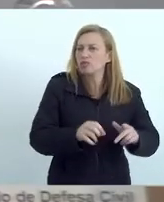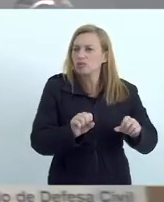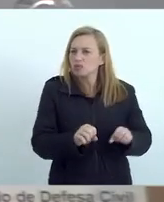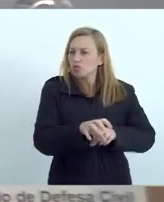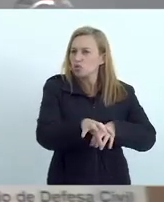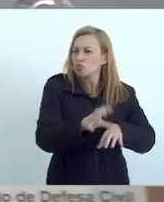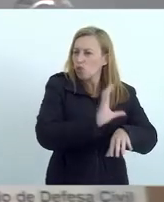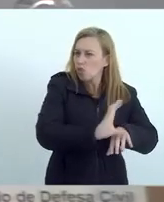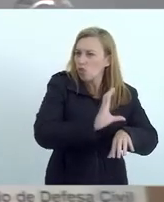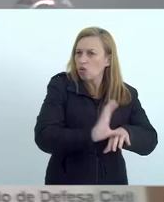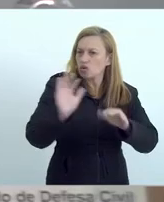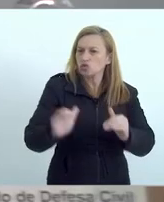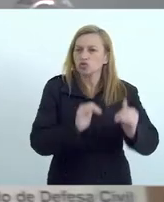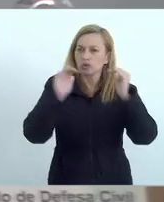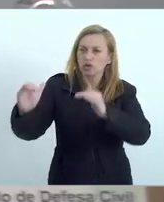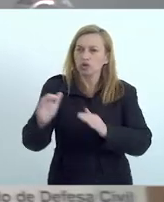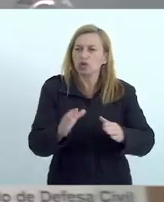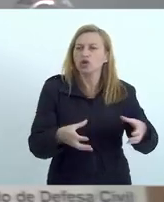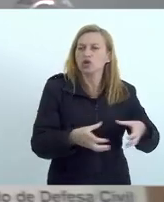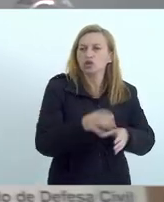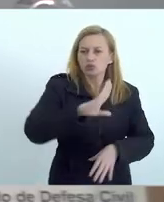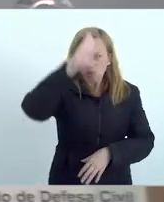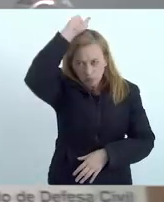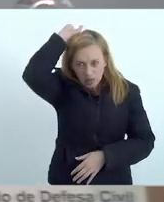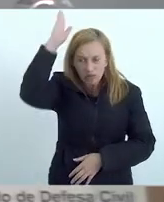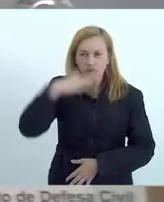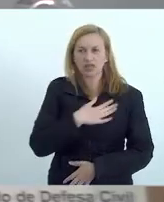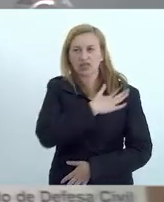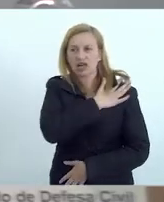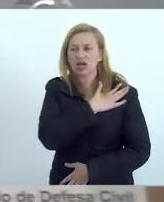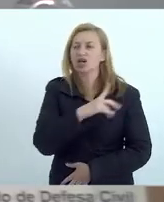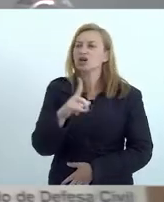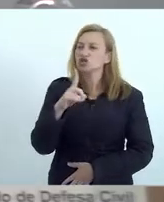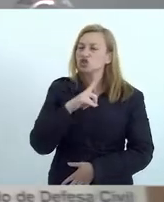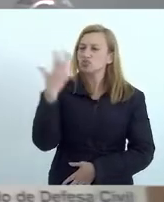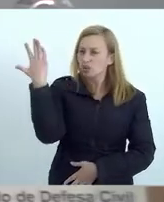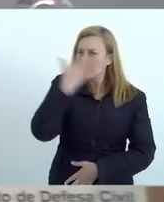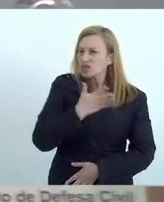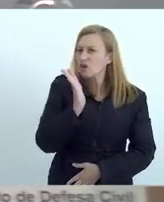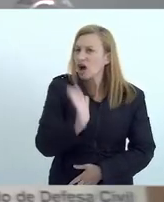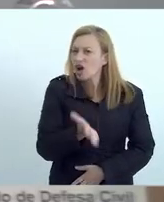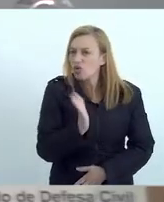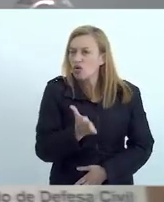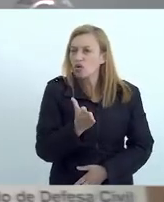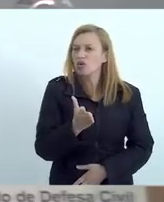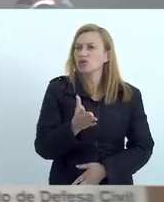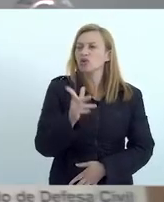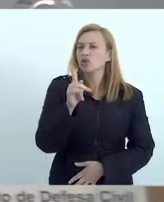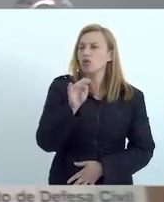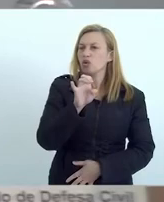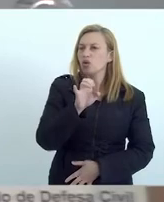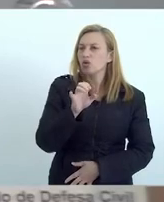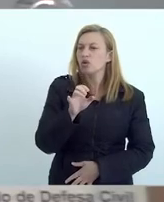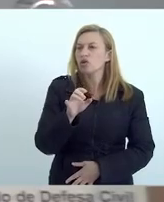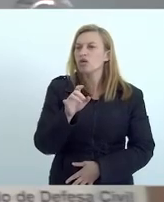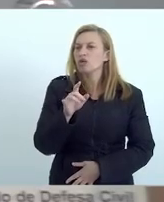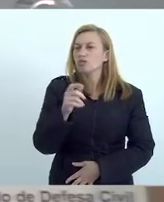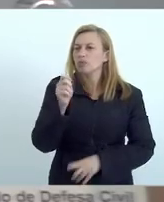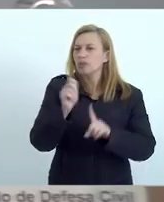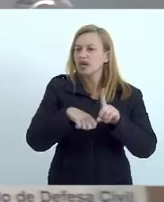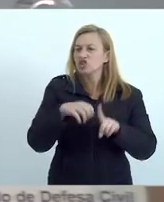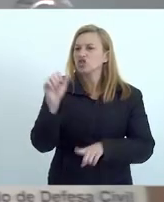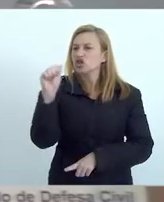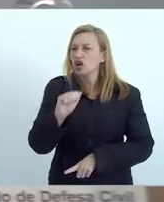com curso superior de Bombeiro Militar eu tive promoção agora para Coronel no mês de agosto